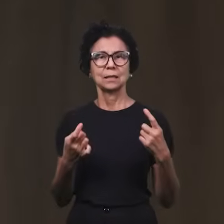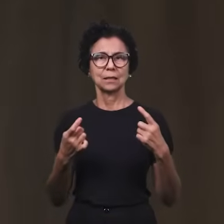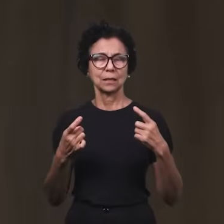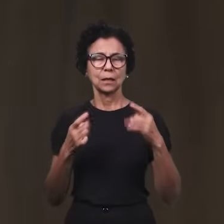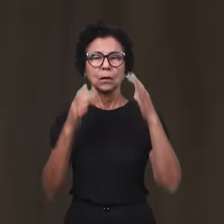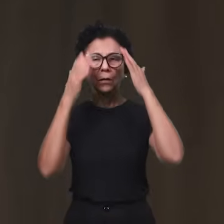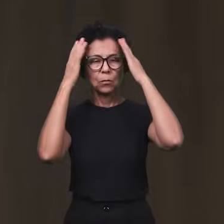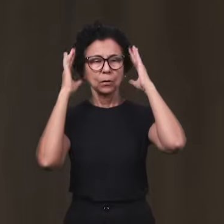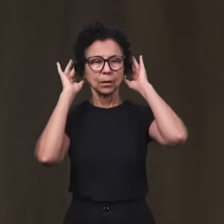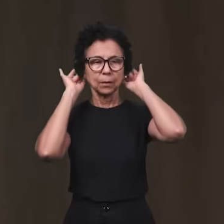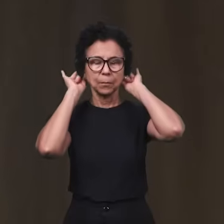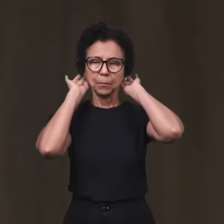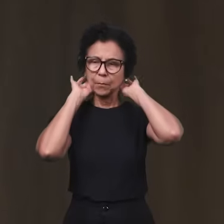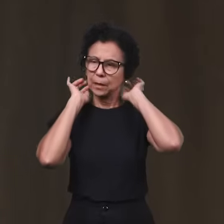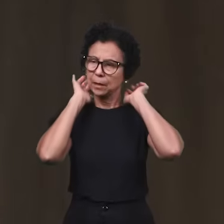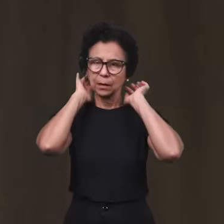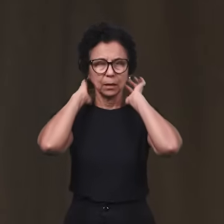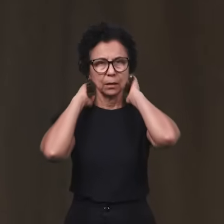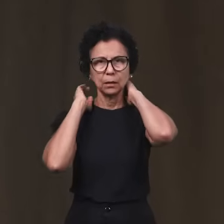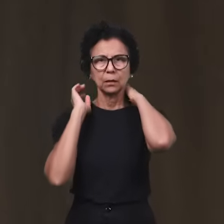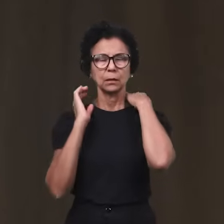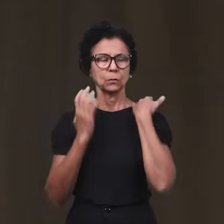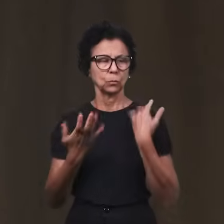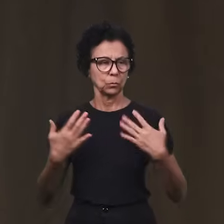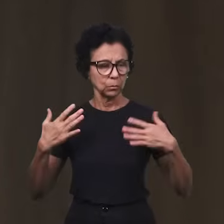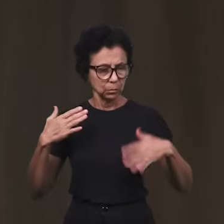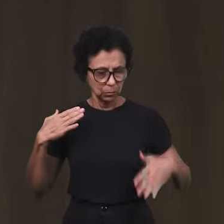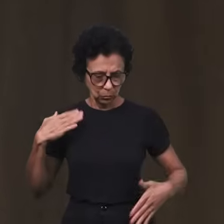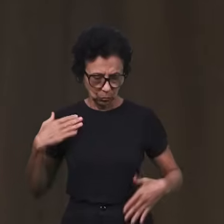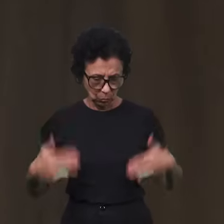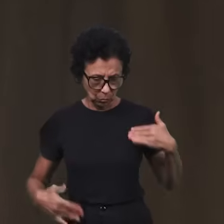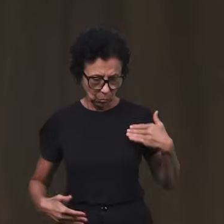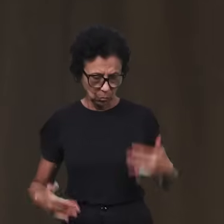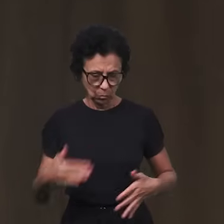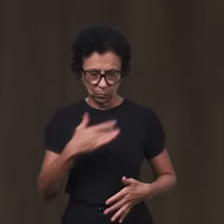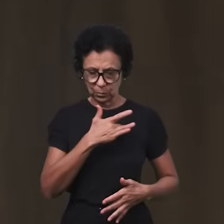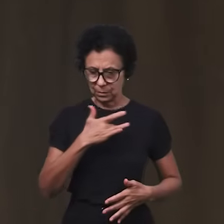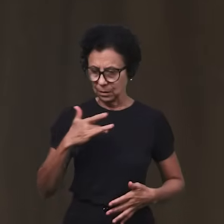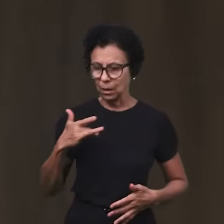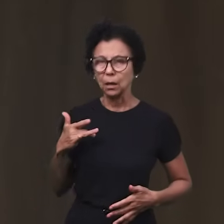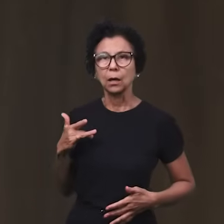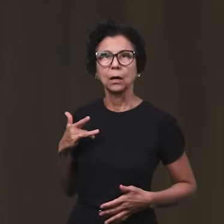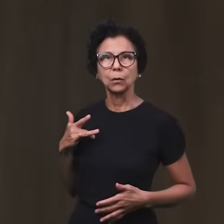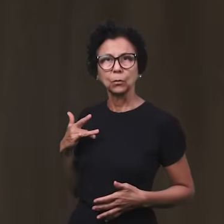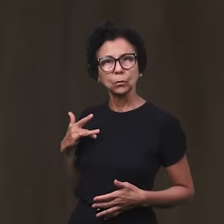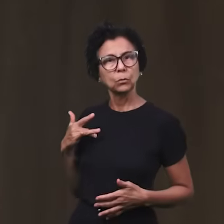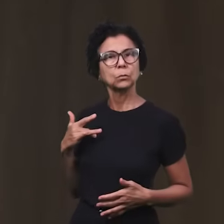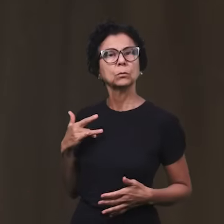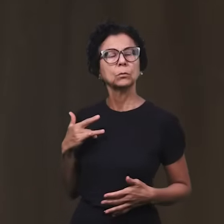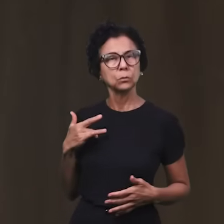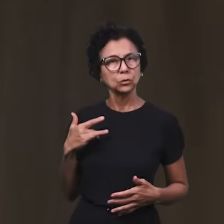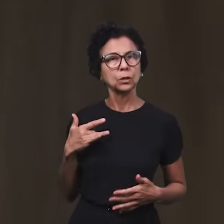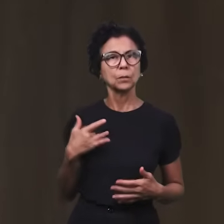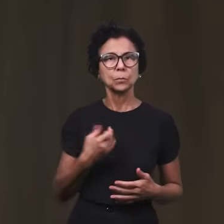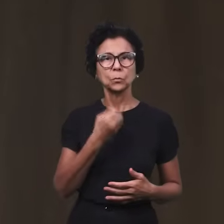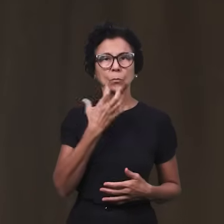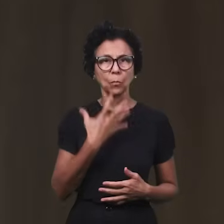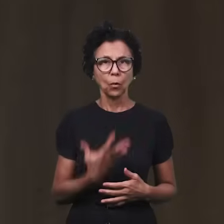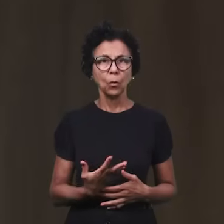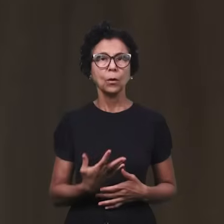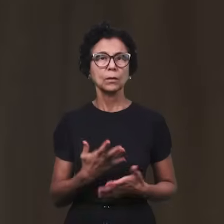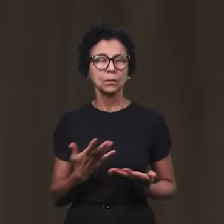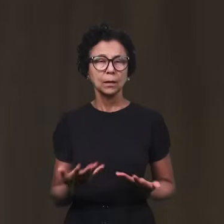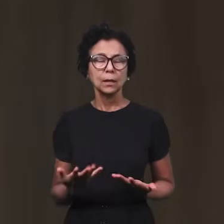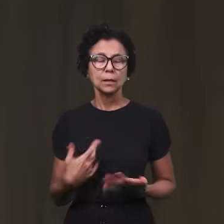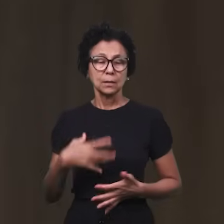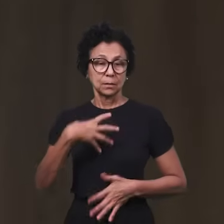com a nossa aparência, em cuidar do nosso físico, cuidar da nossa saúde, isso faz bem até a nossa saúde